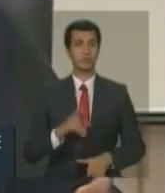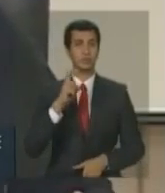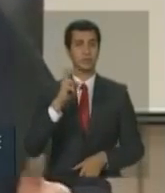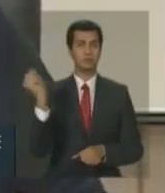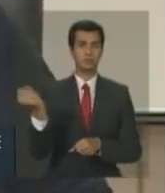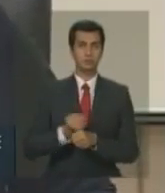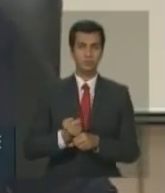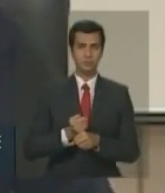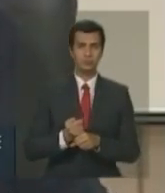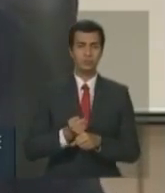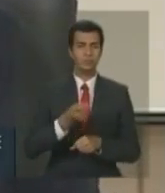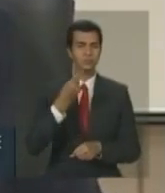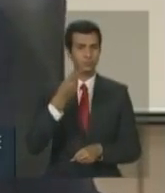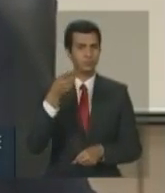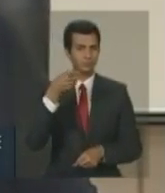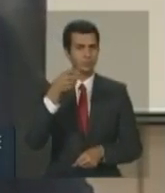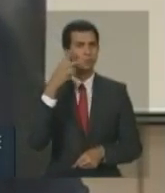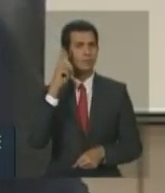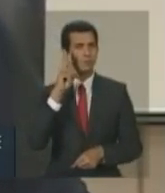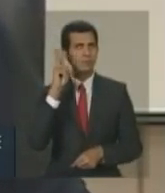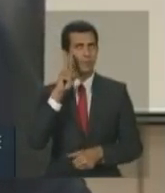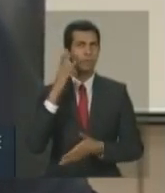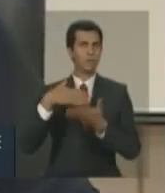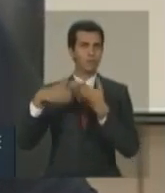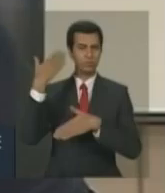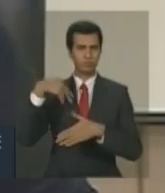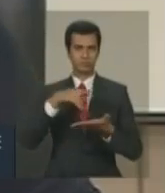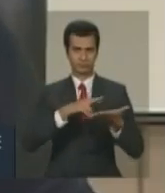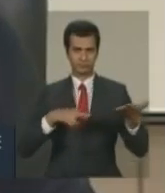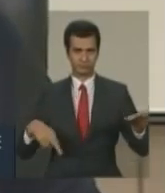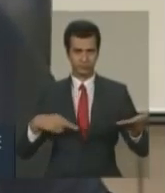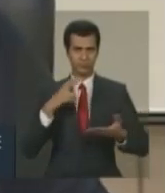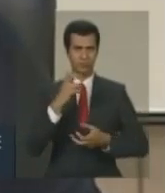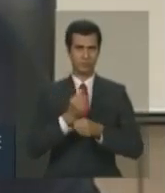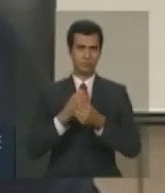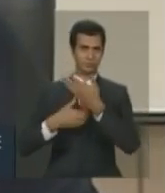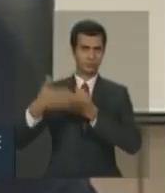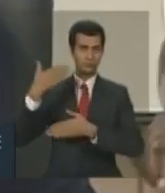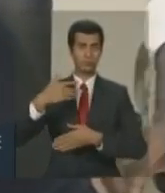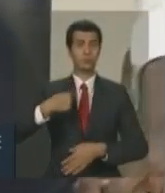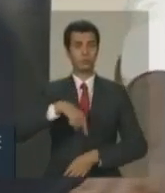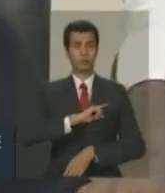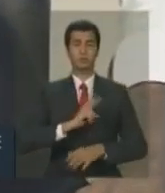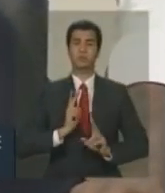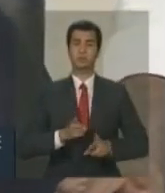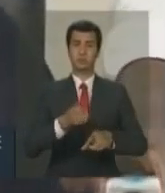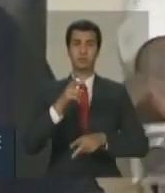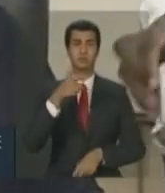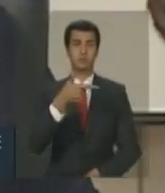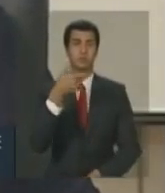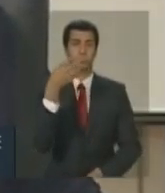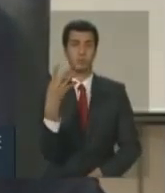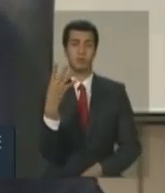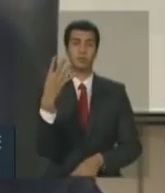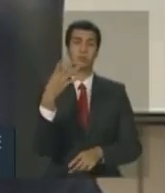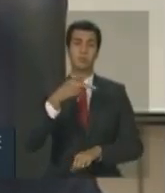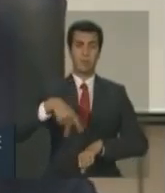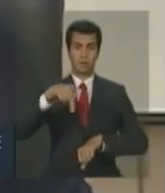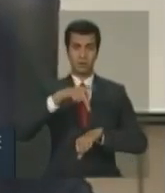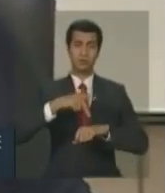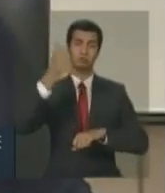for olhar os relatórios que saíram nos últimos 5 anos, nós também estamos entre os 24 países que subiram